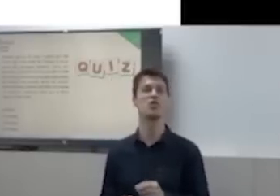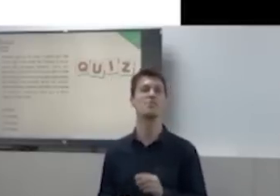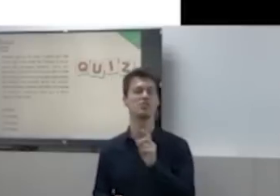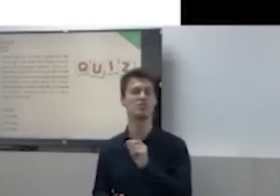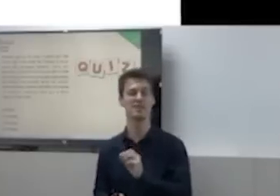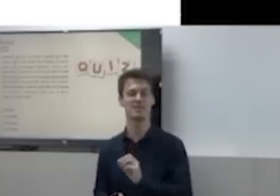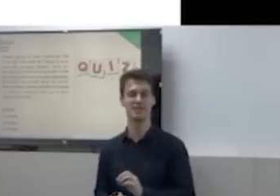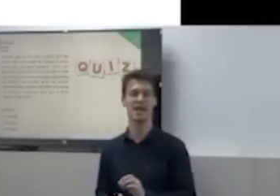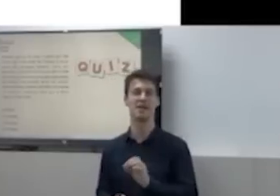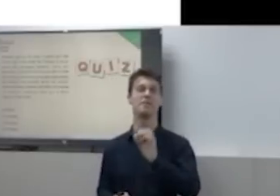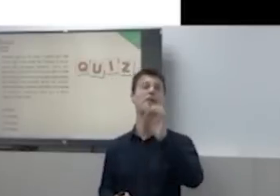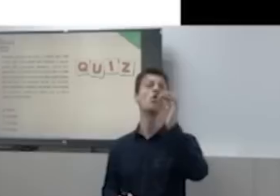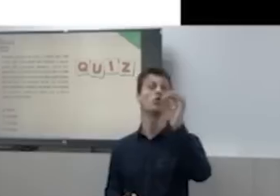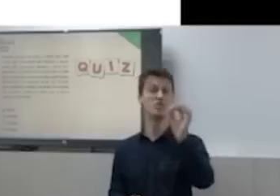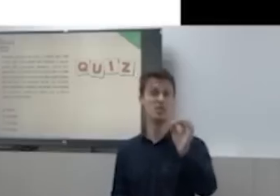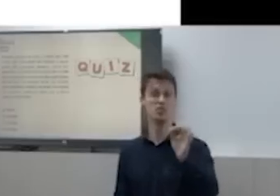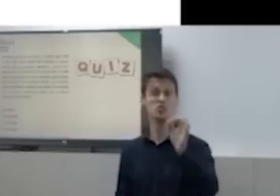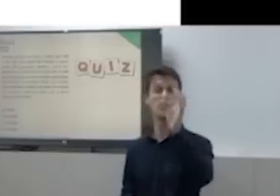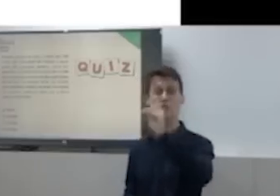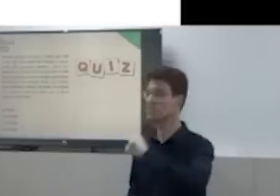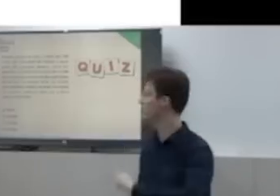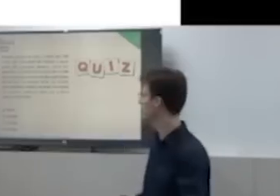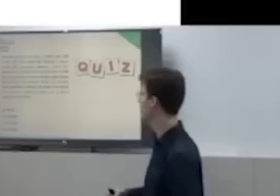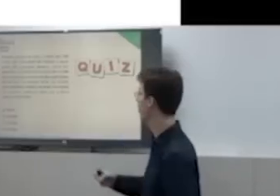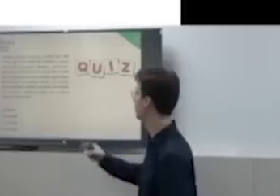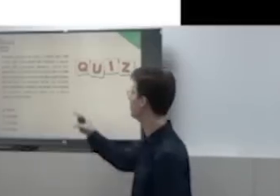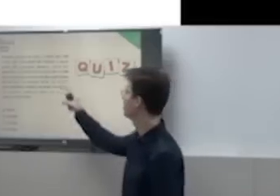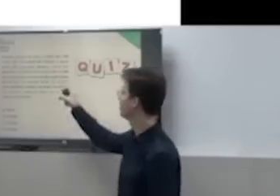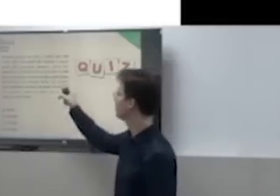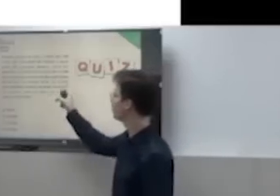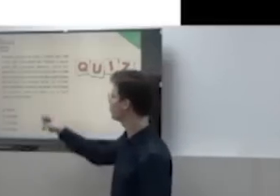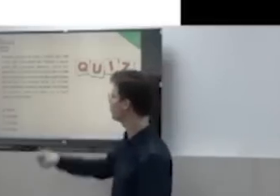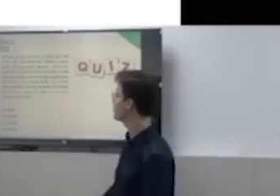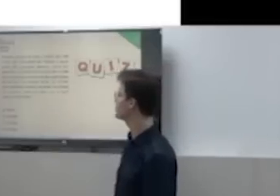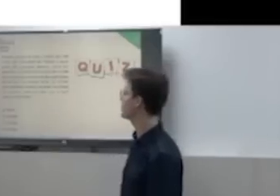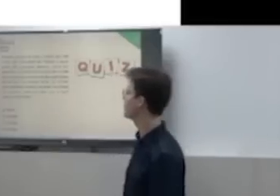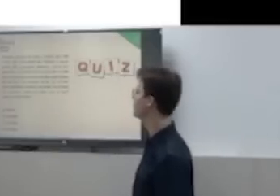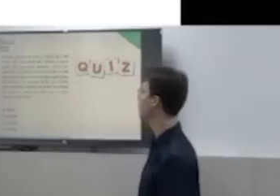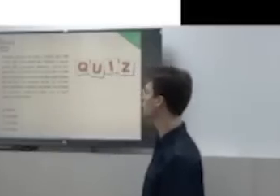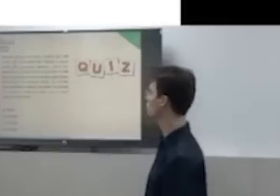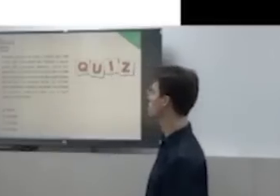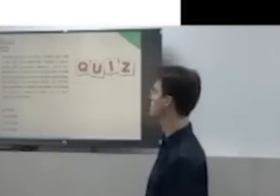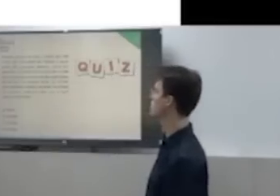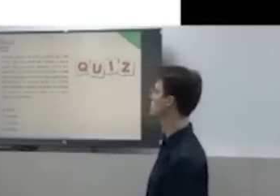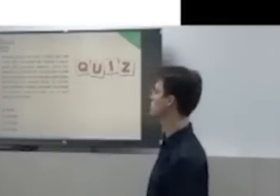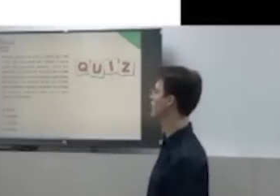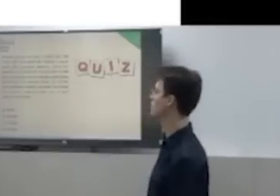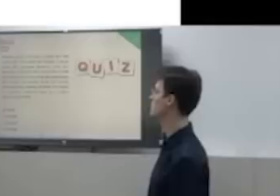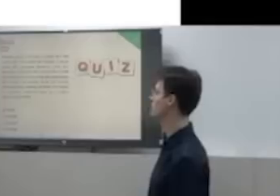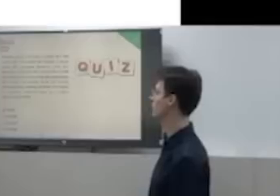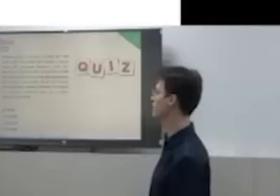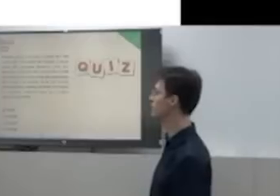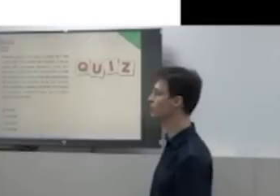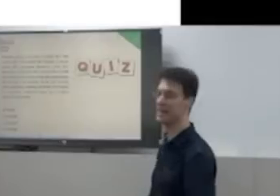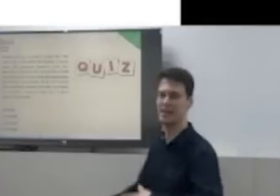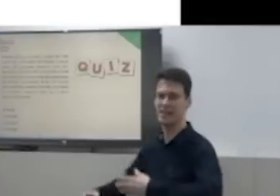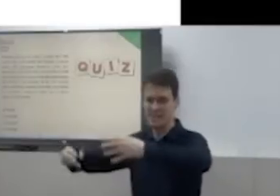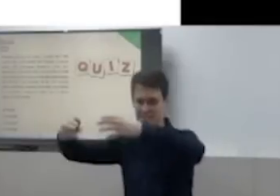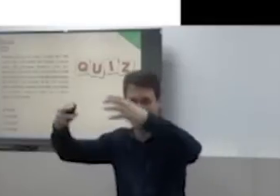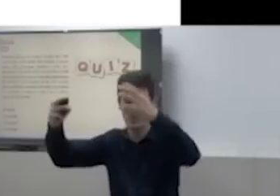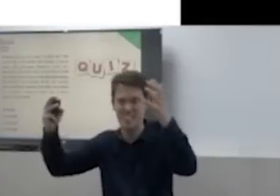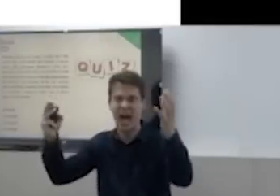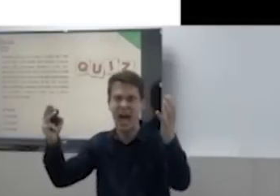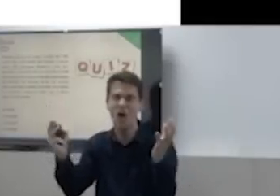das explicações do formato do planeta Terra. O Cruzeiro do Sul é uma constelação. De acordo com o exemplo e outros conceitos estudados neste